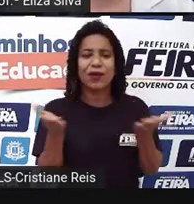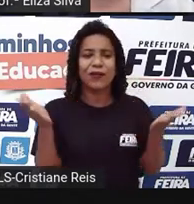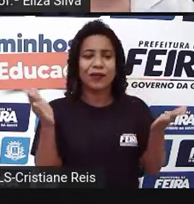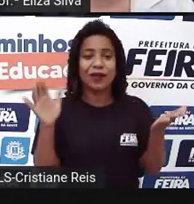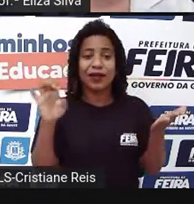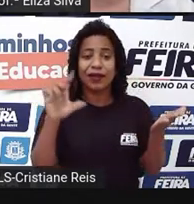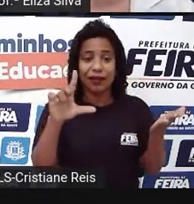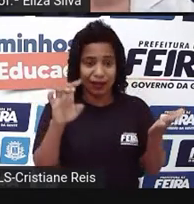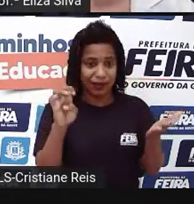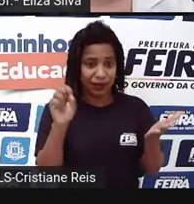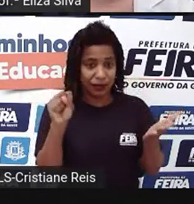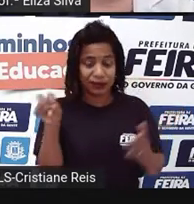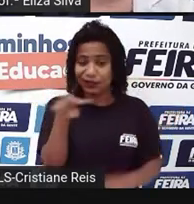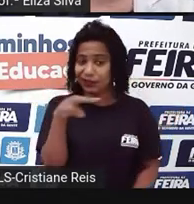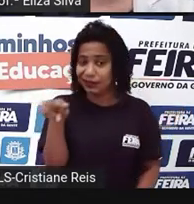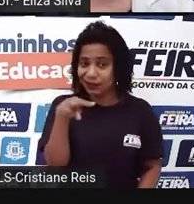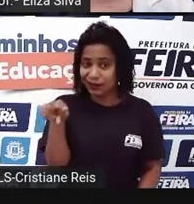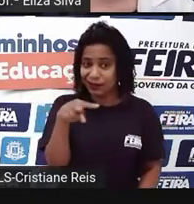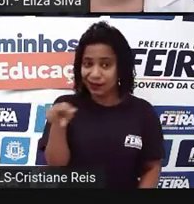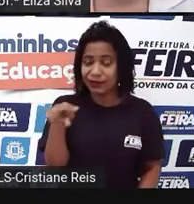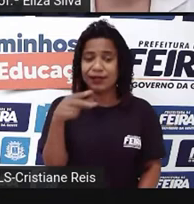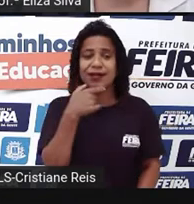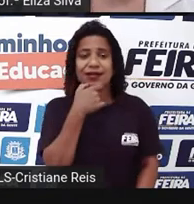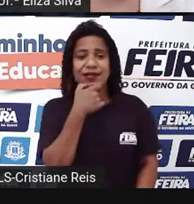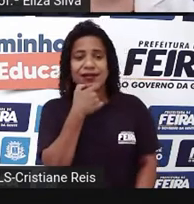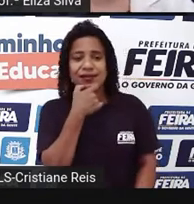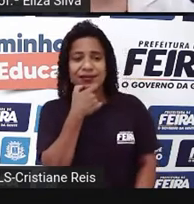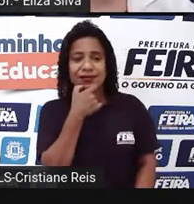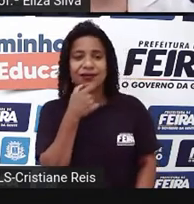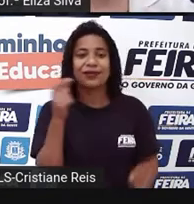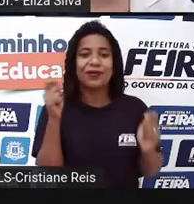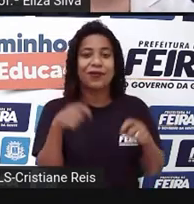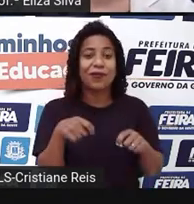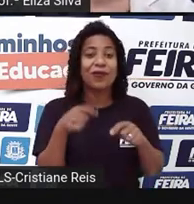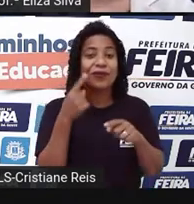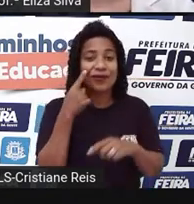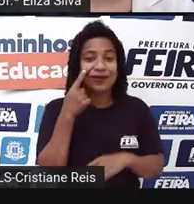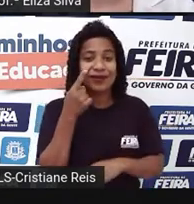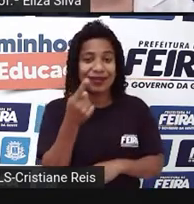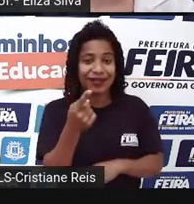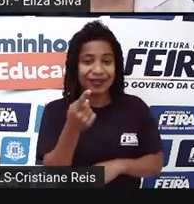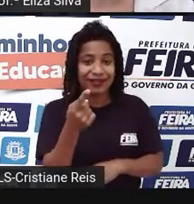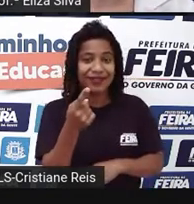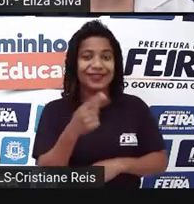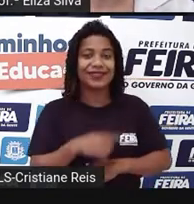pronome é they, que pode ser usado para o feminino e para o masculino.